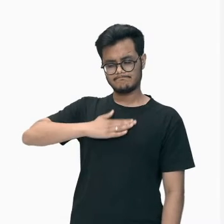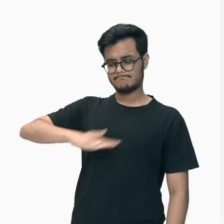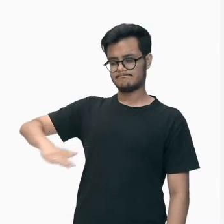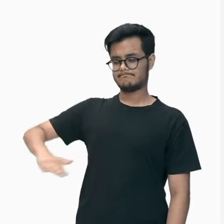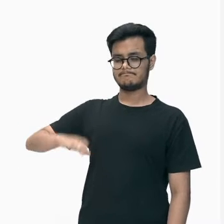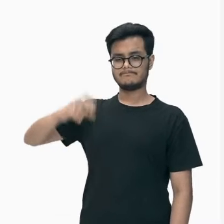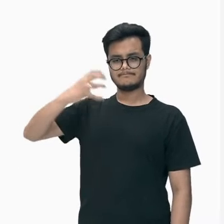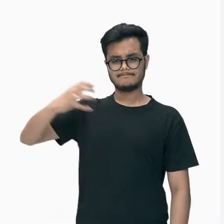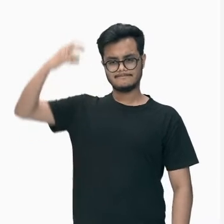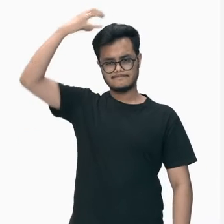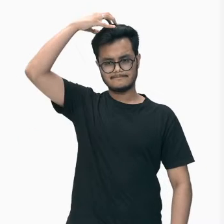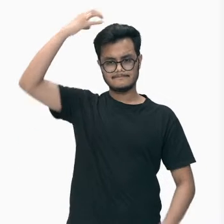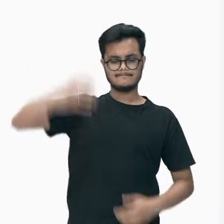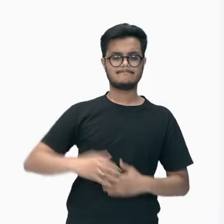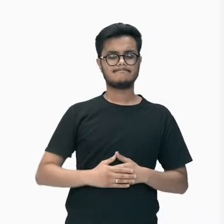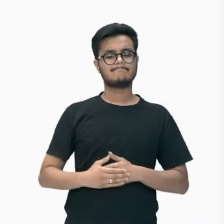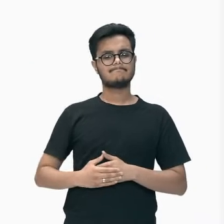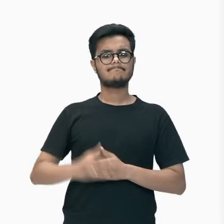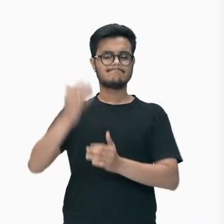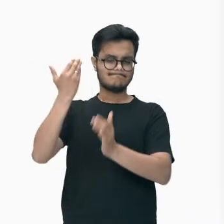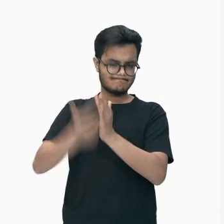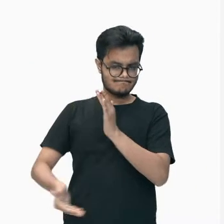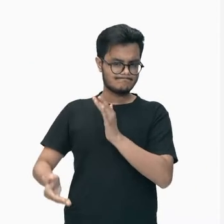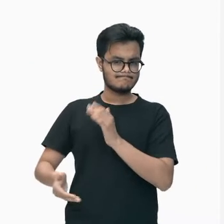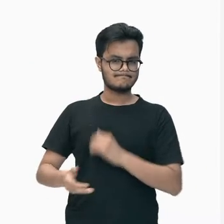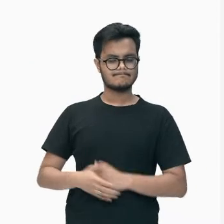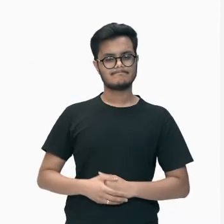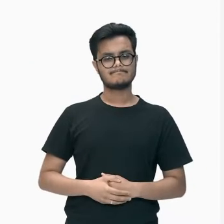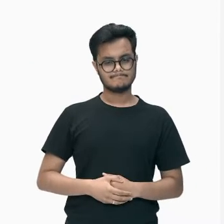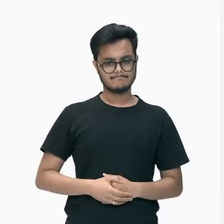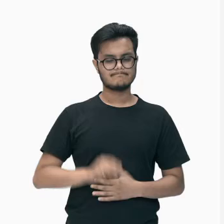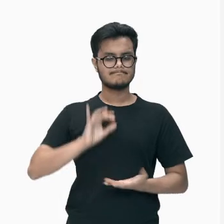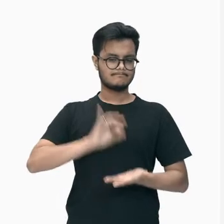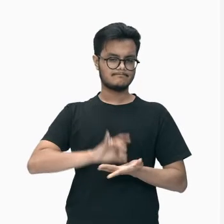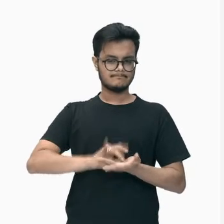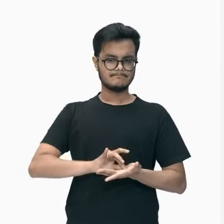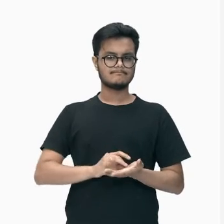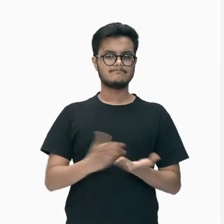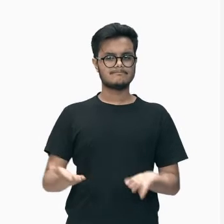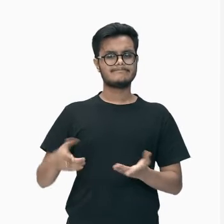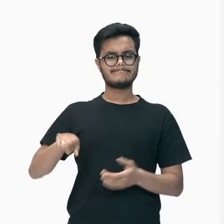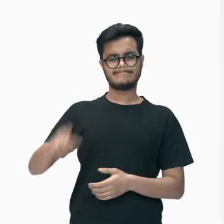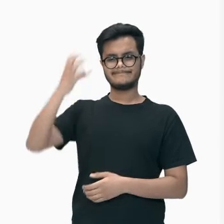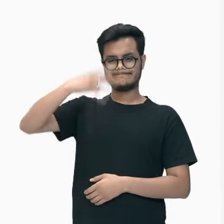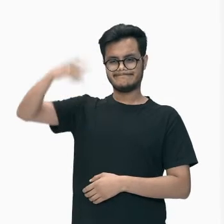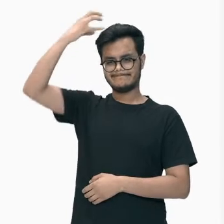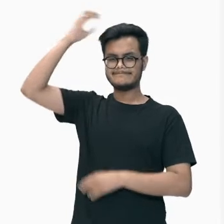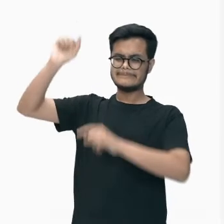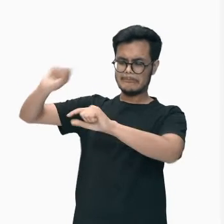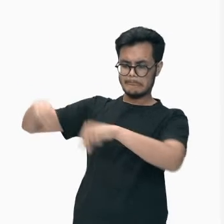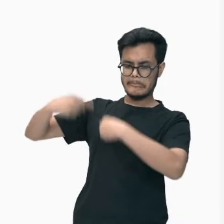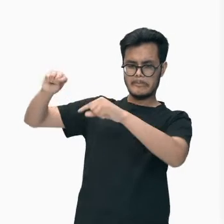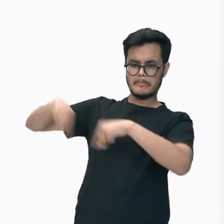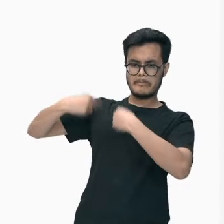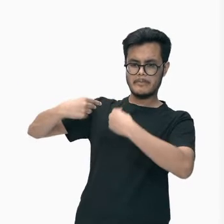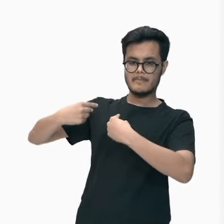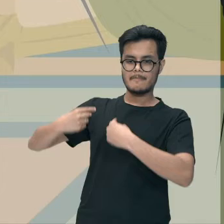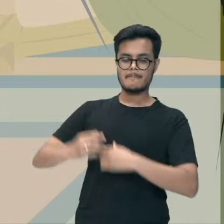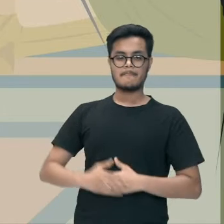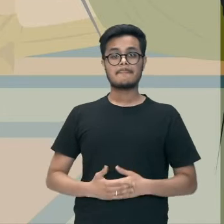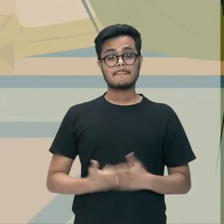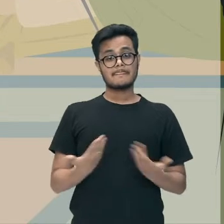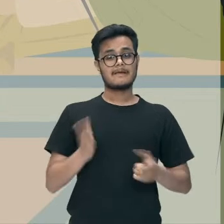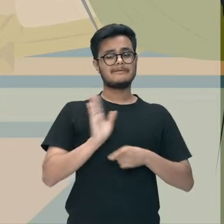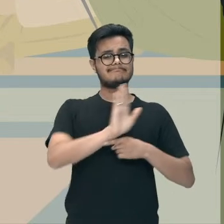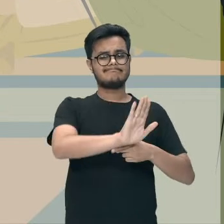Pedro II vai ser, podemos dizer assim, tipo como escorraçado, né? As elites ele já não satisfaz